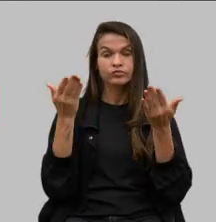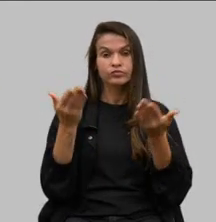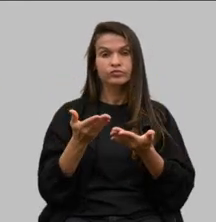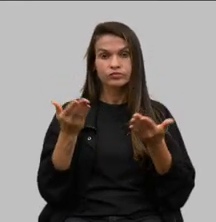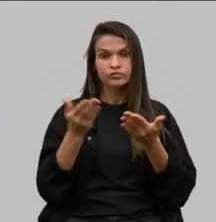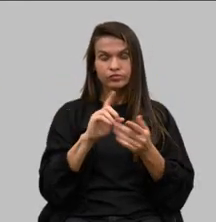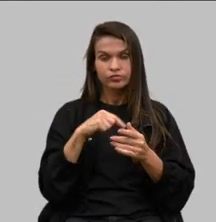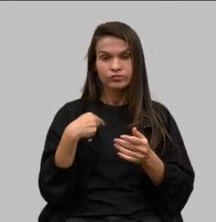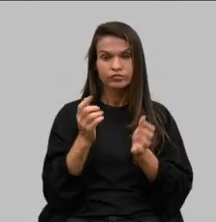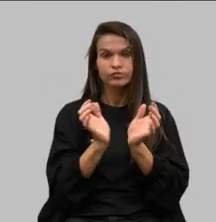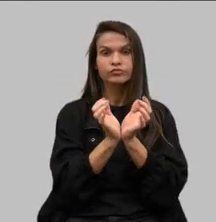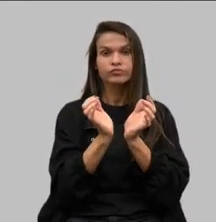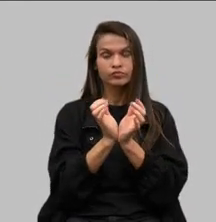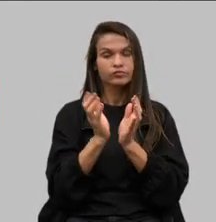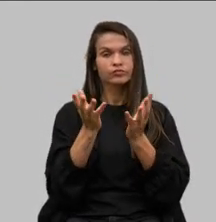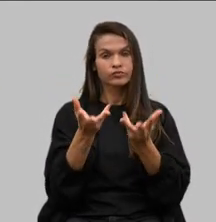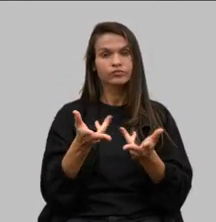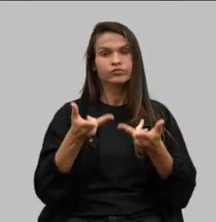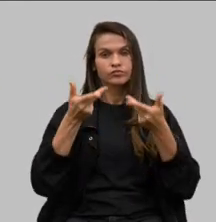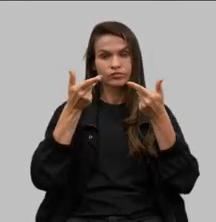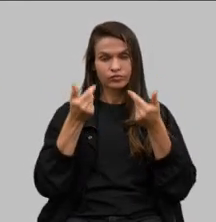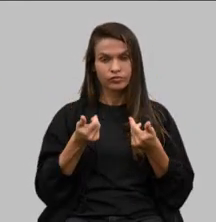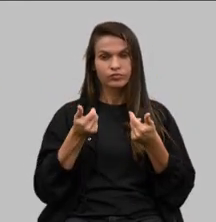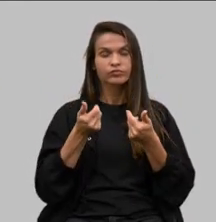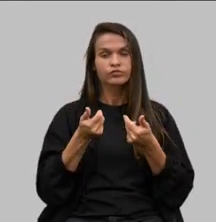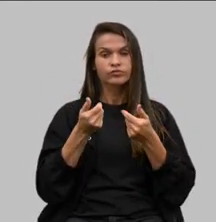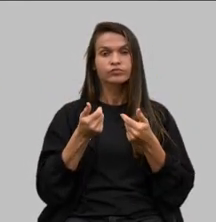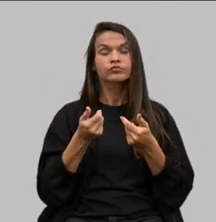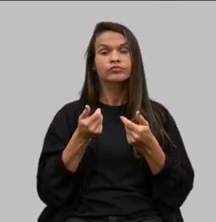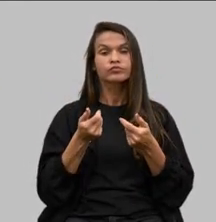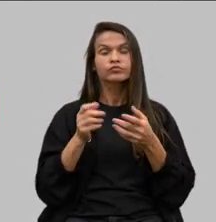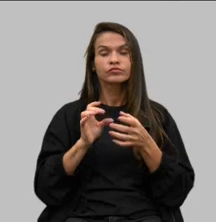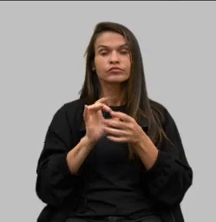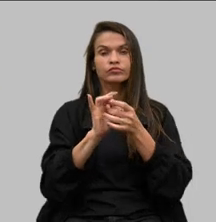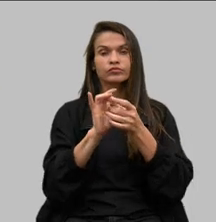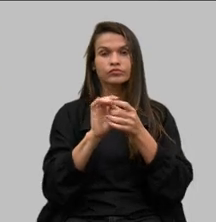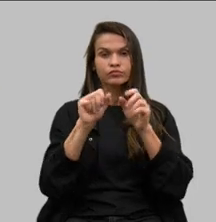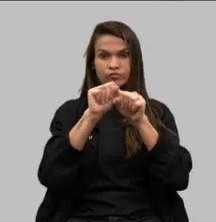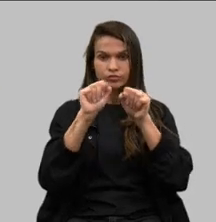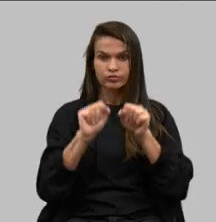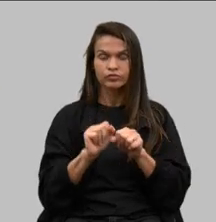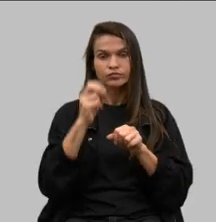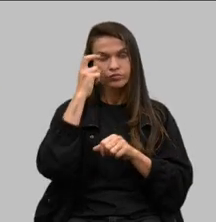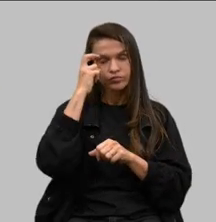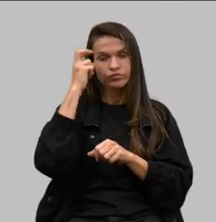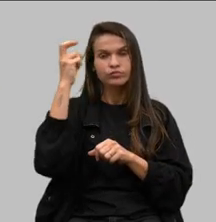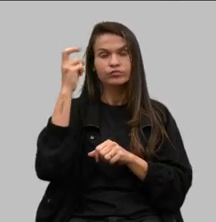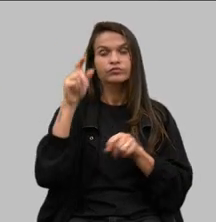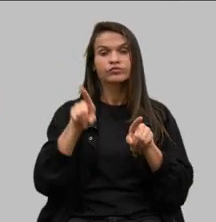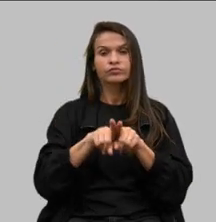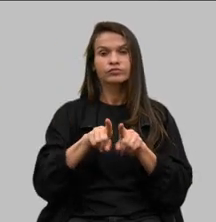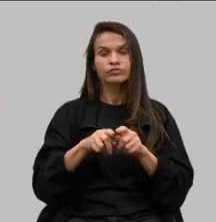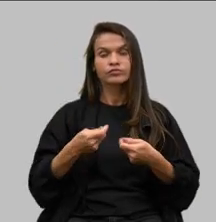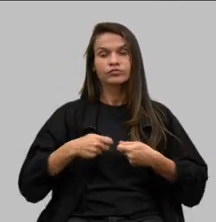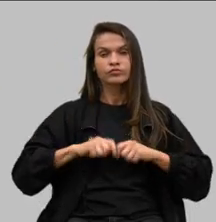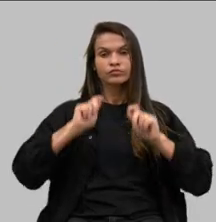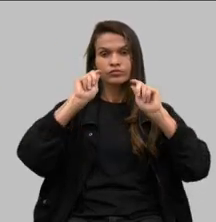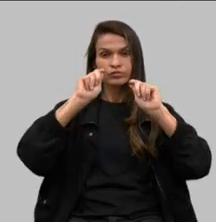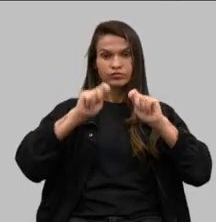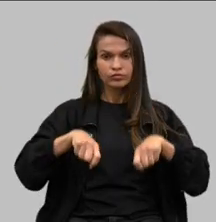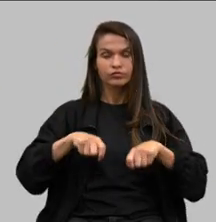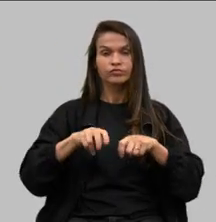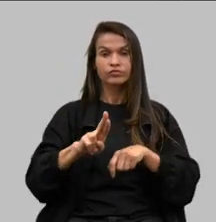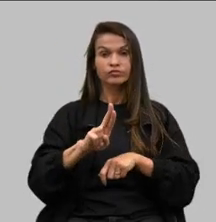a nossa equipe é qualificada ela faz parte do sistema de inteligência isso também nos dá uma capacidade de